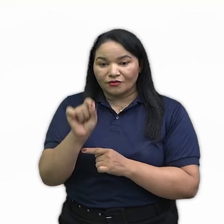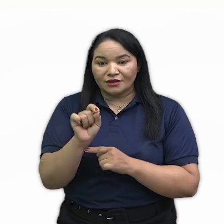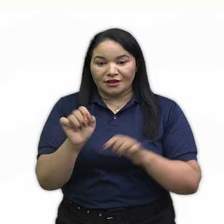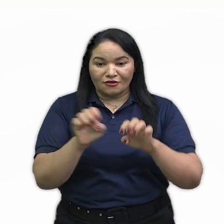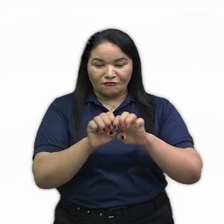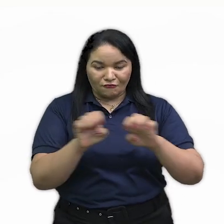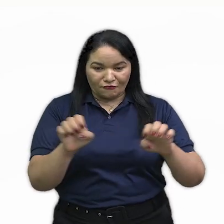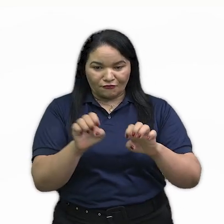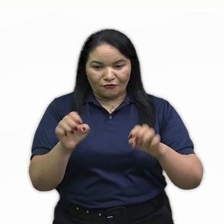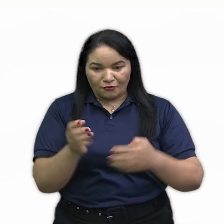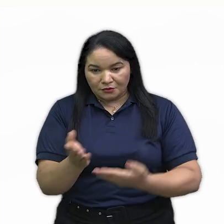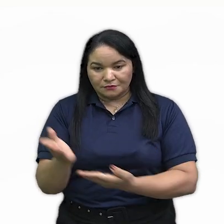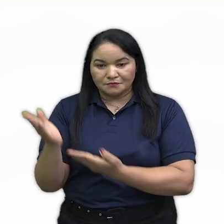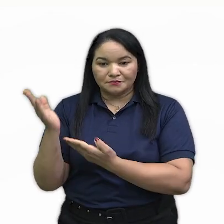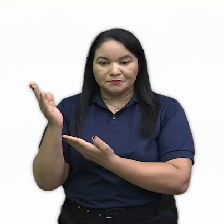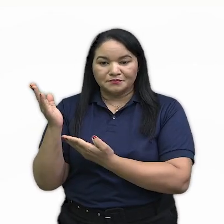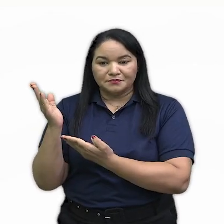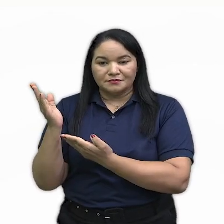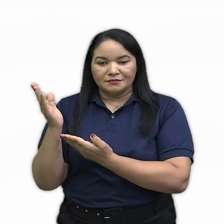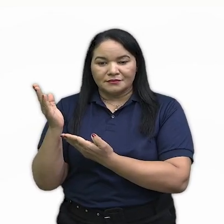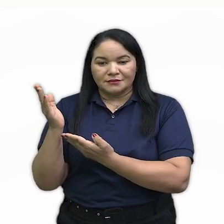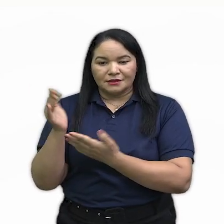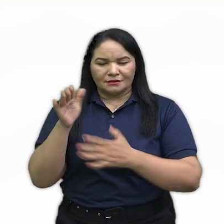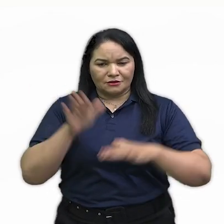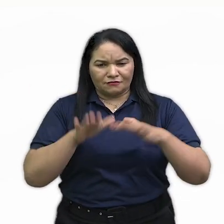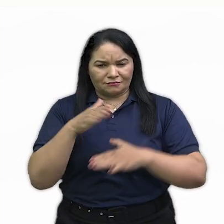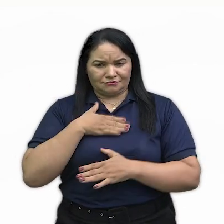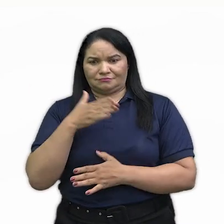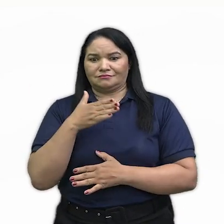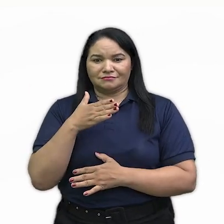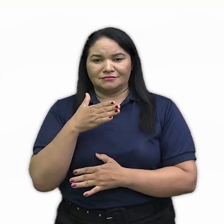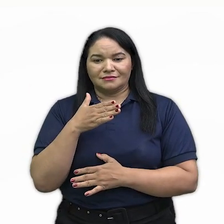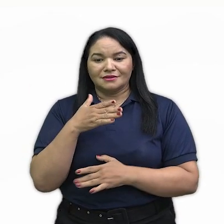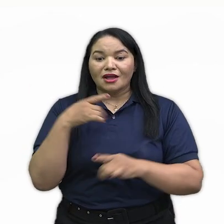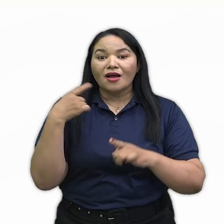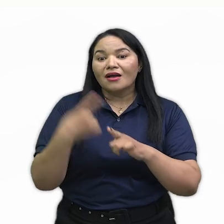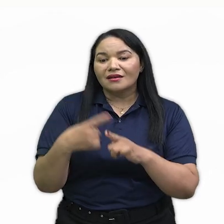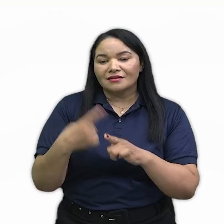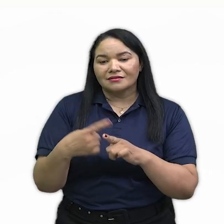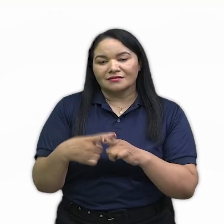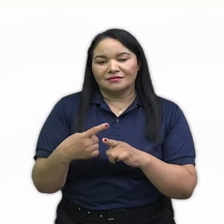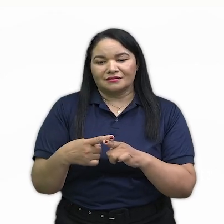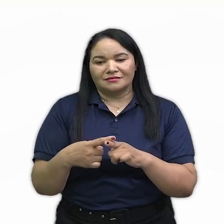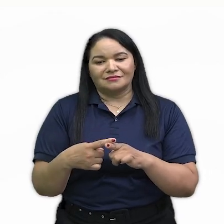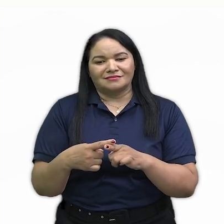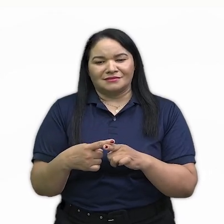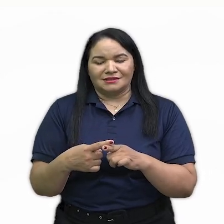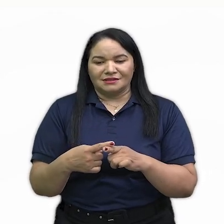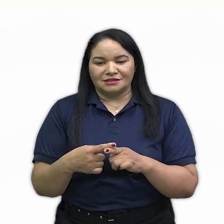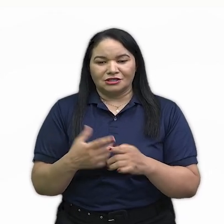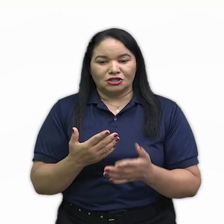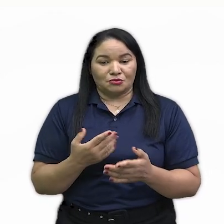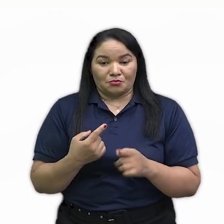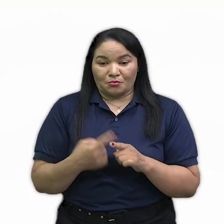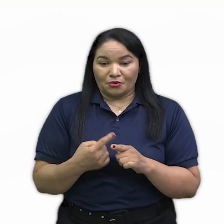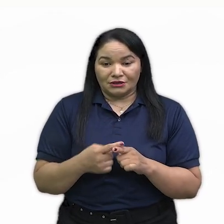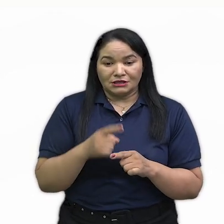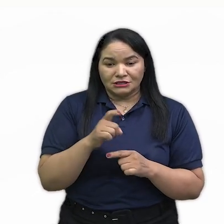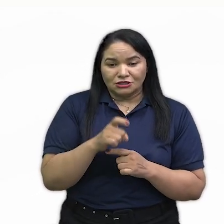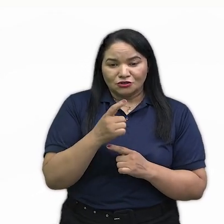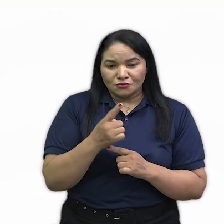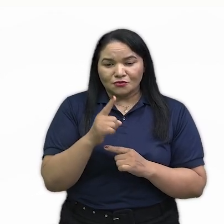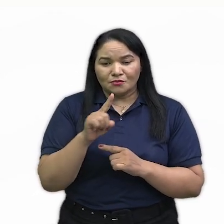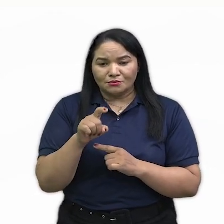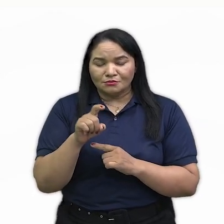essa fórmula, pode ser que de início você tome um susto. Por quê? Porque aqui está escrito o seguinte, ó, x1